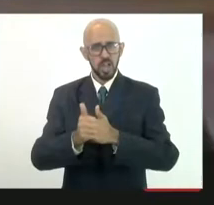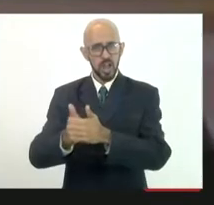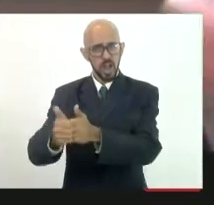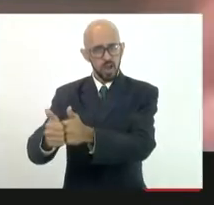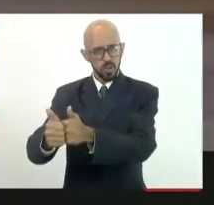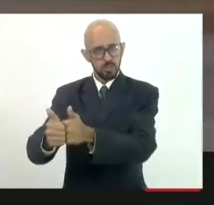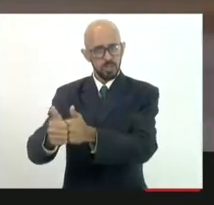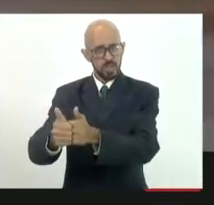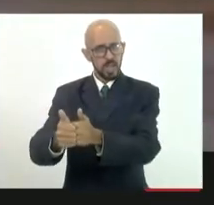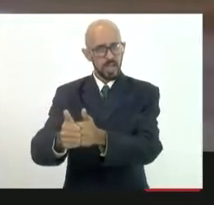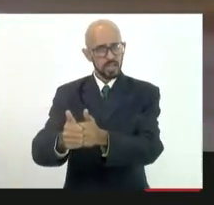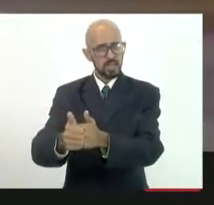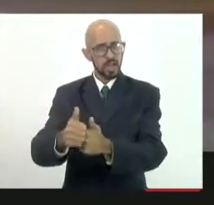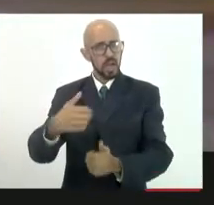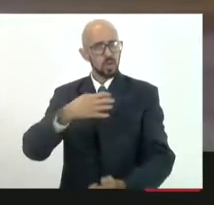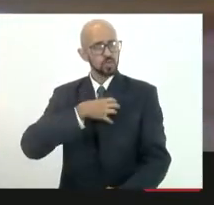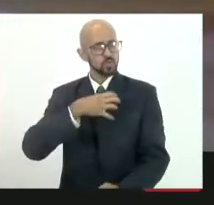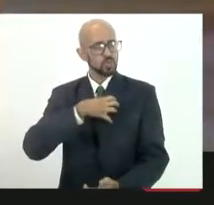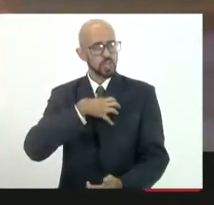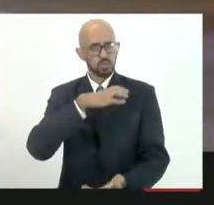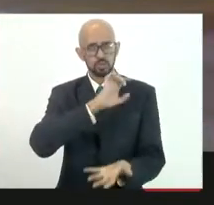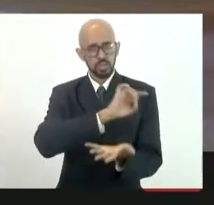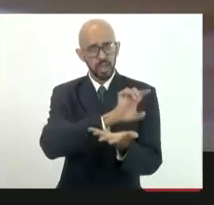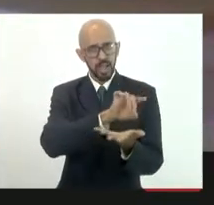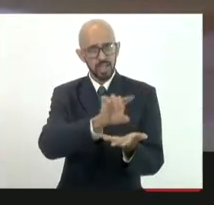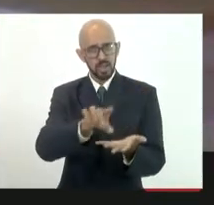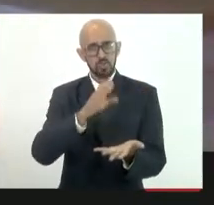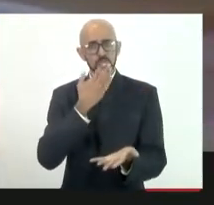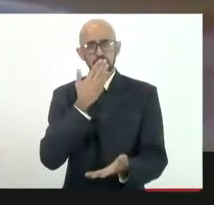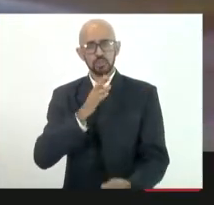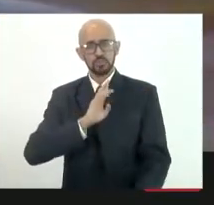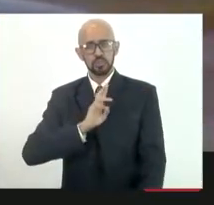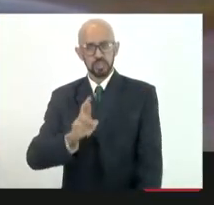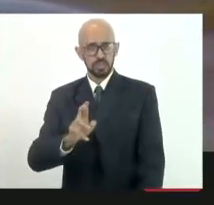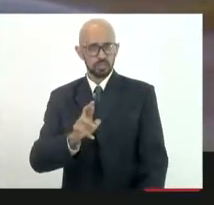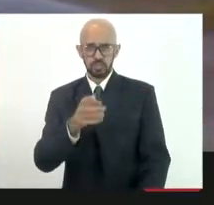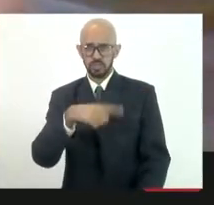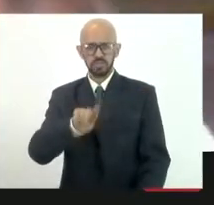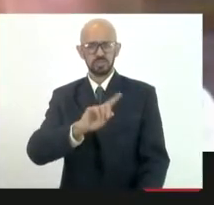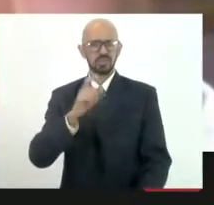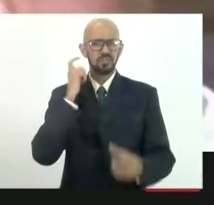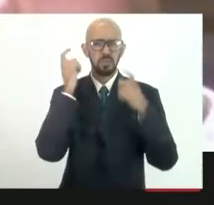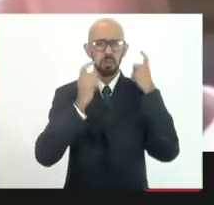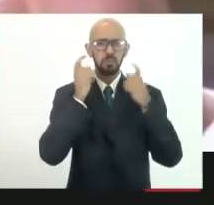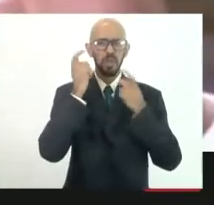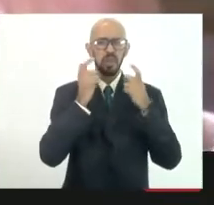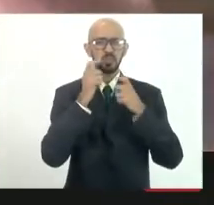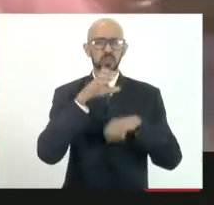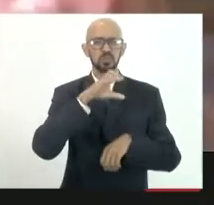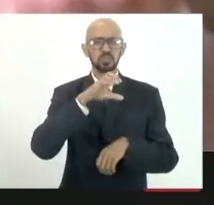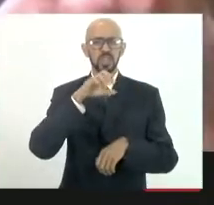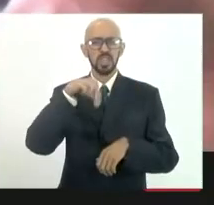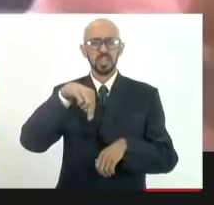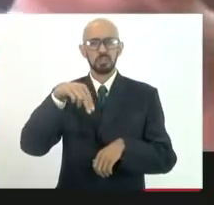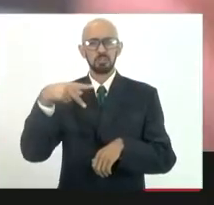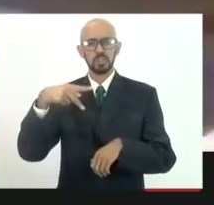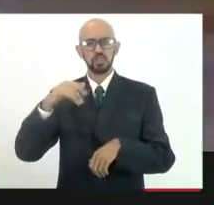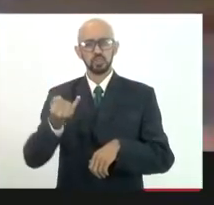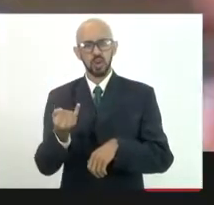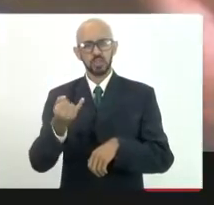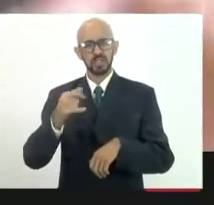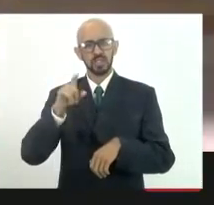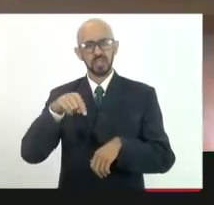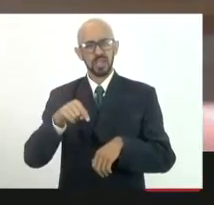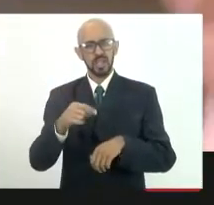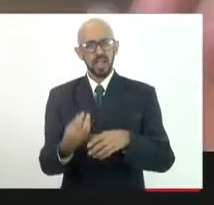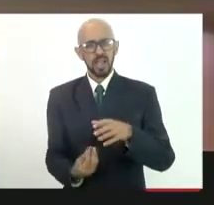cada grupo, né? Que a gente não fique preocupado com o CNPJ ou com a constituição de uma pessoa jurídica